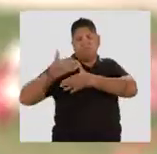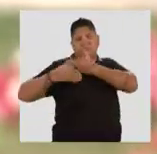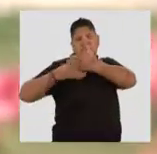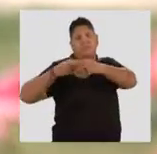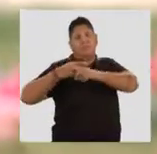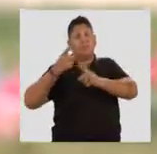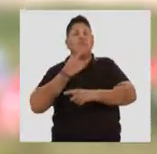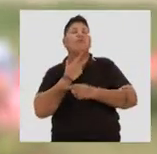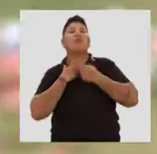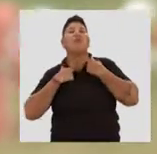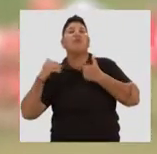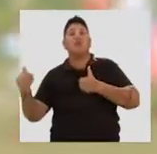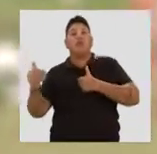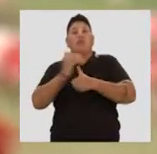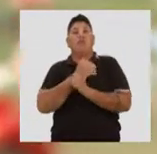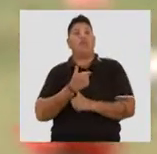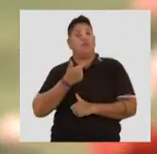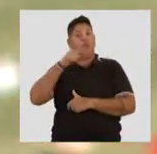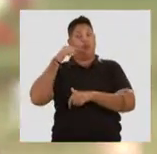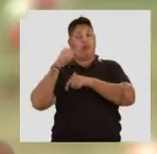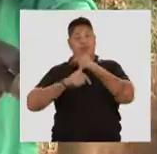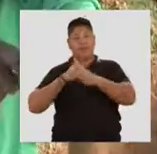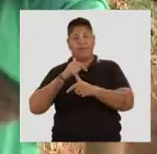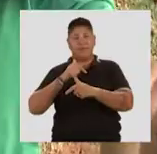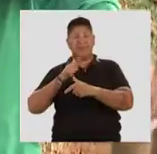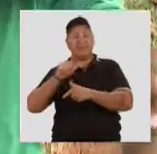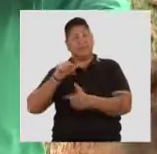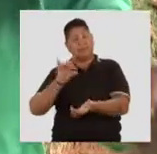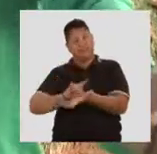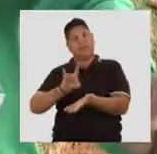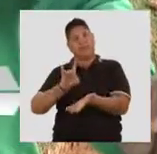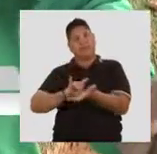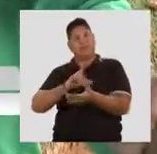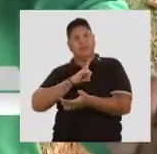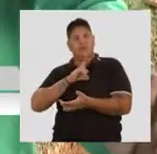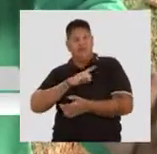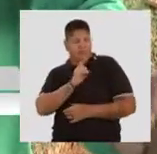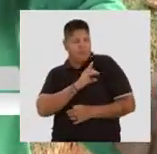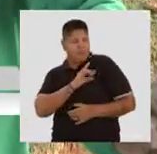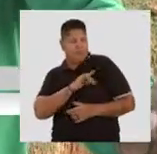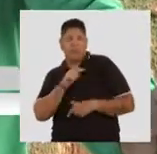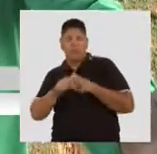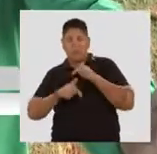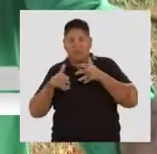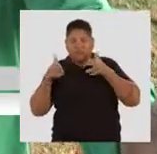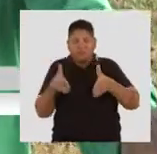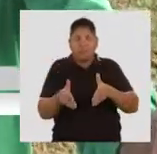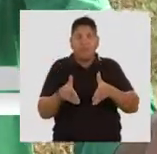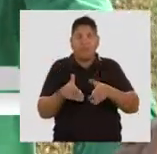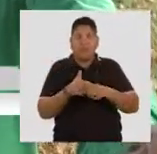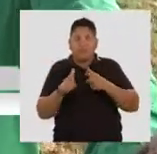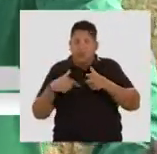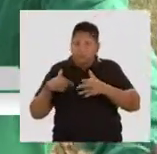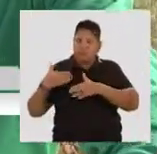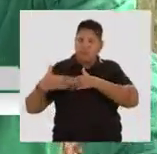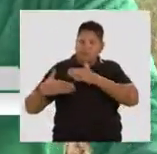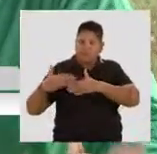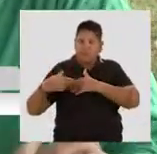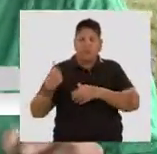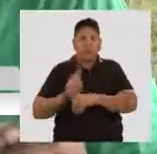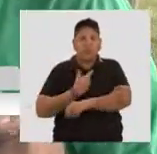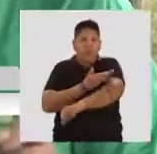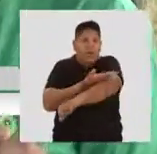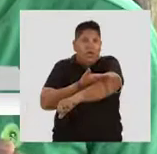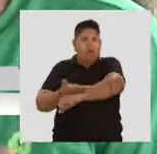construir casas foi substituída por outro trabalho. Na verdade, eu tinha receio de trabalhar em cemitério mesmo. Mas com o passar do